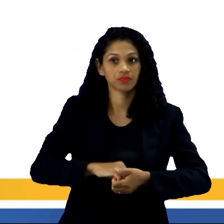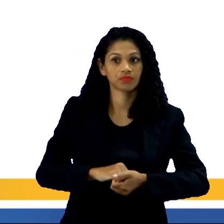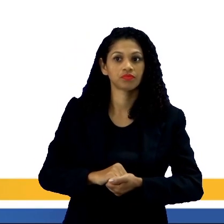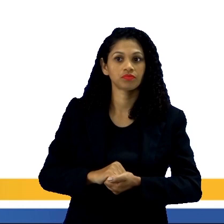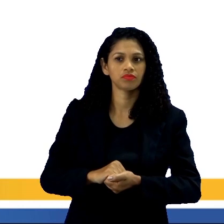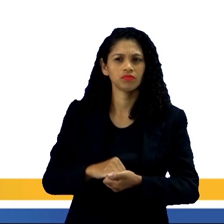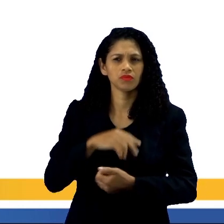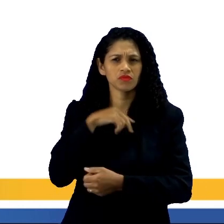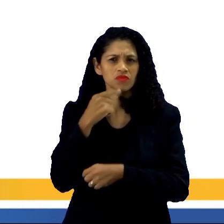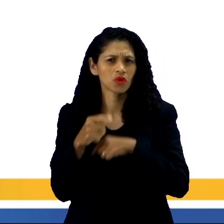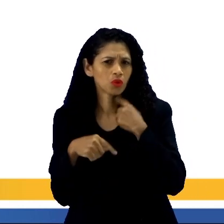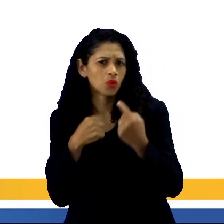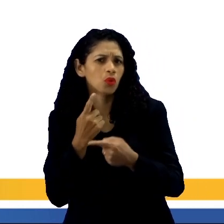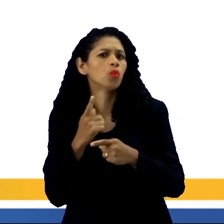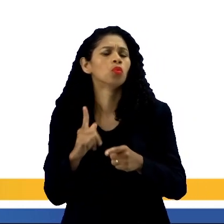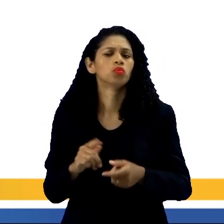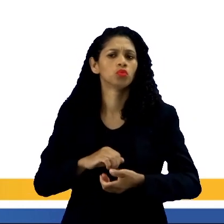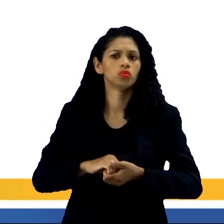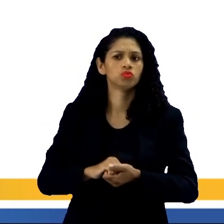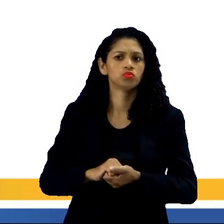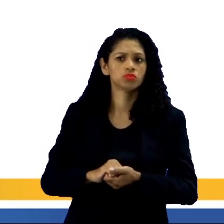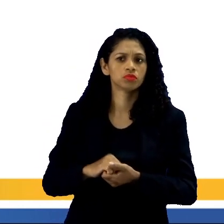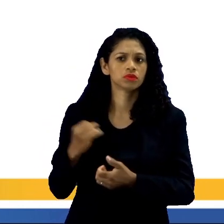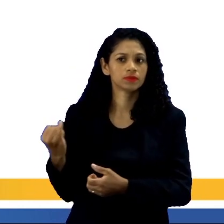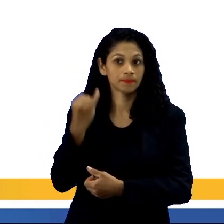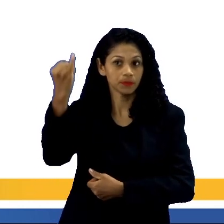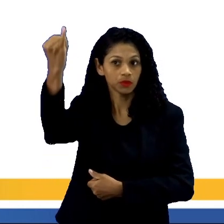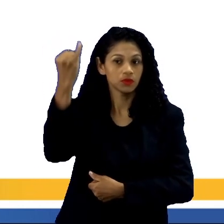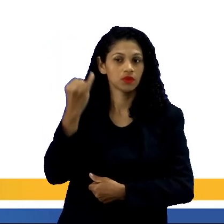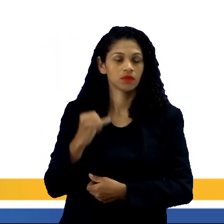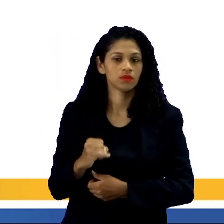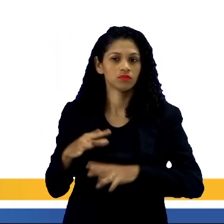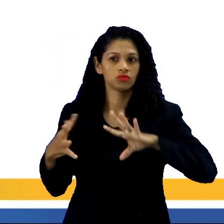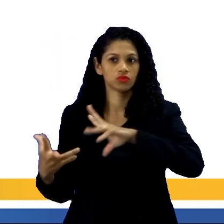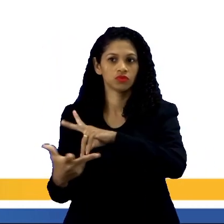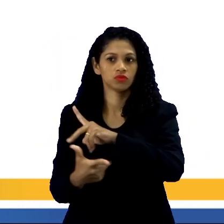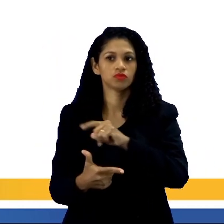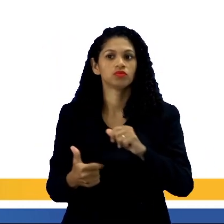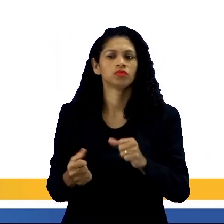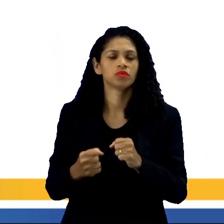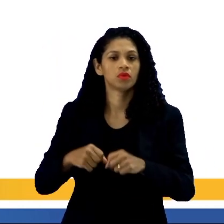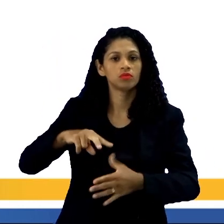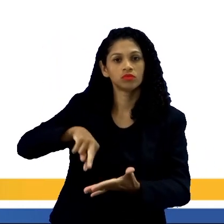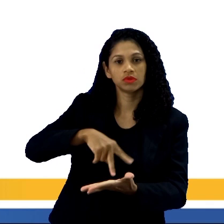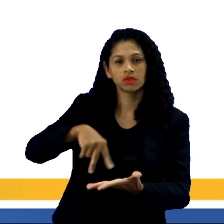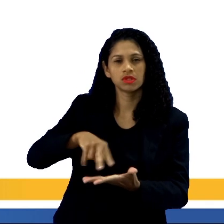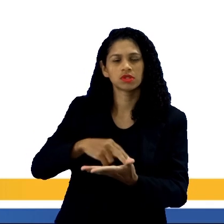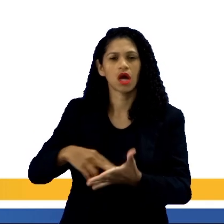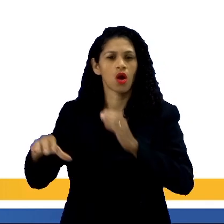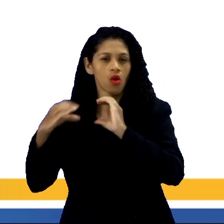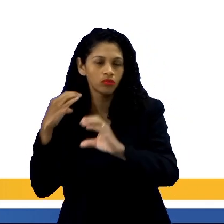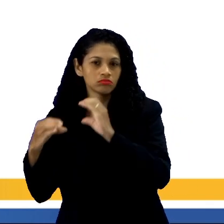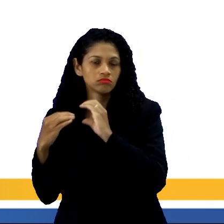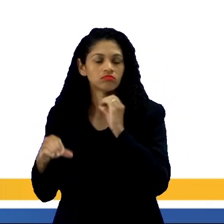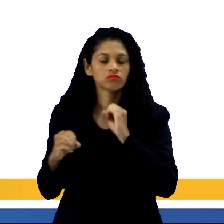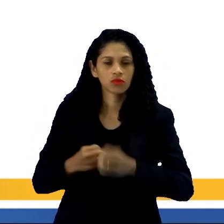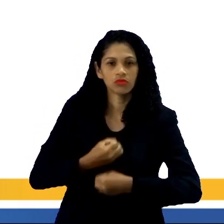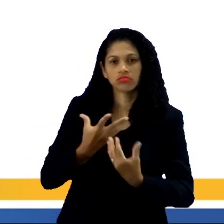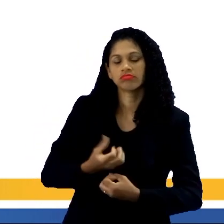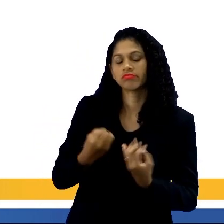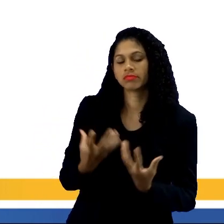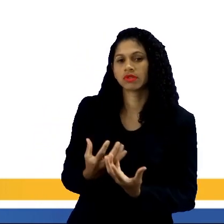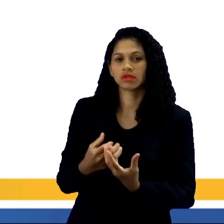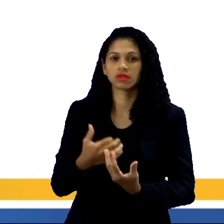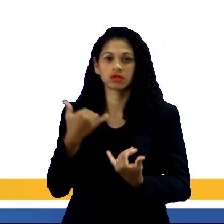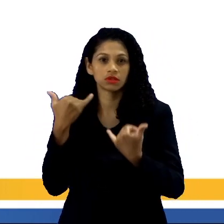uma das práticas corporais mais instigantes que existe. Em um universo tão vasto e abrangente, dançar é comunicação, expressão, diversão e